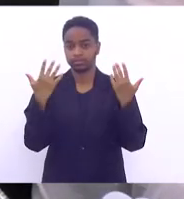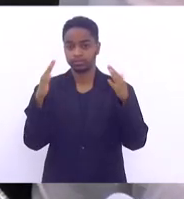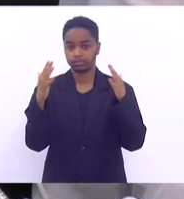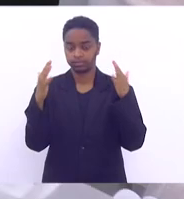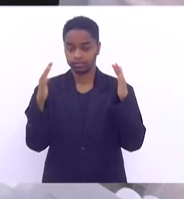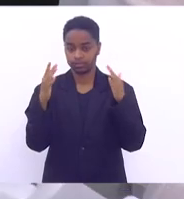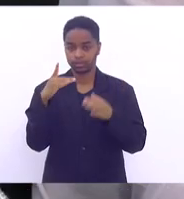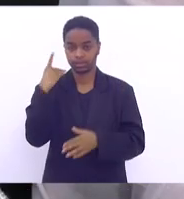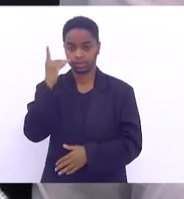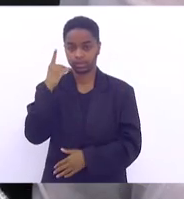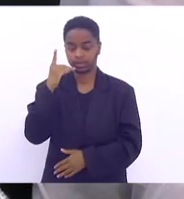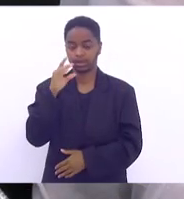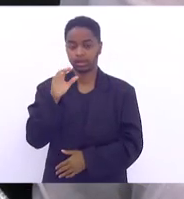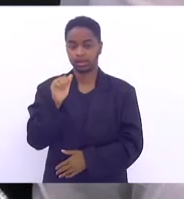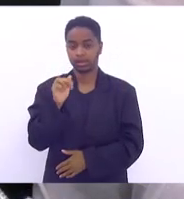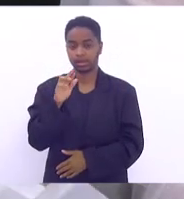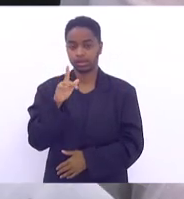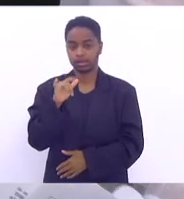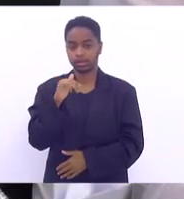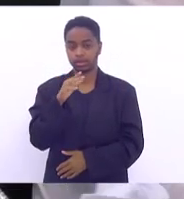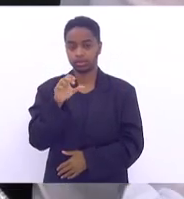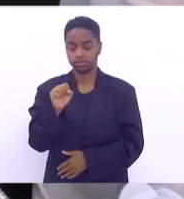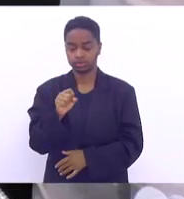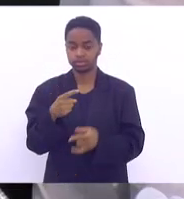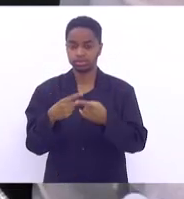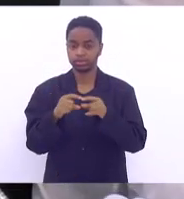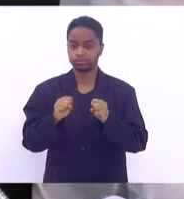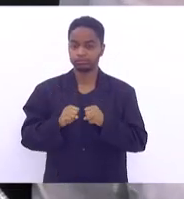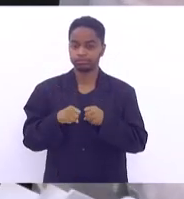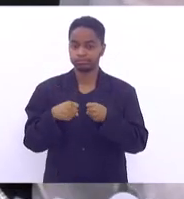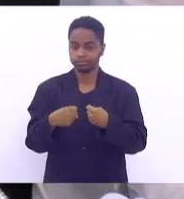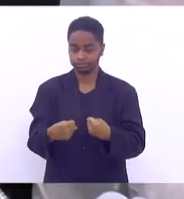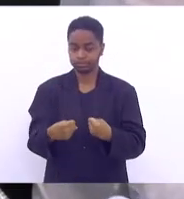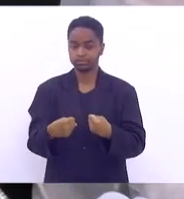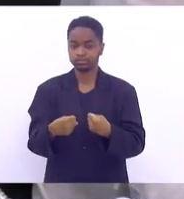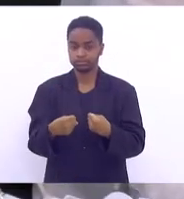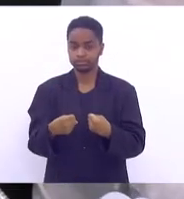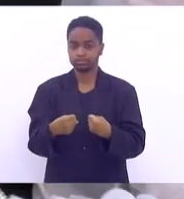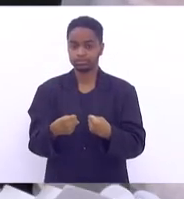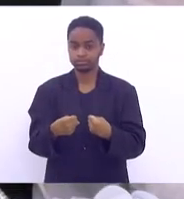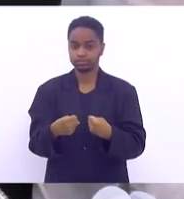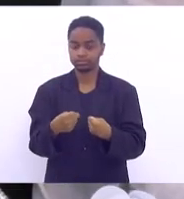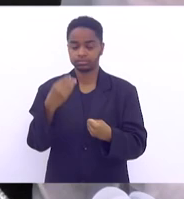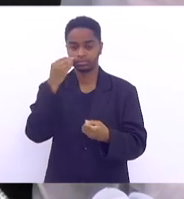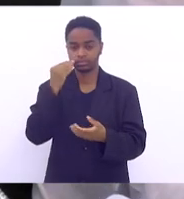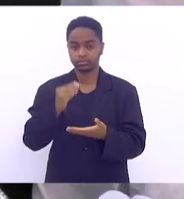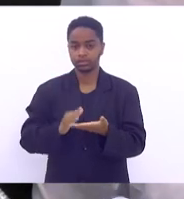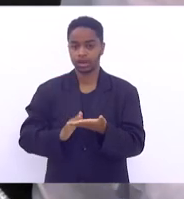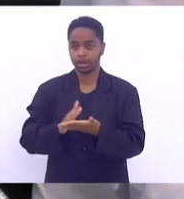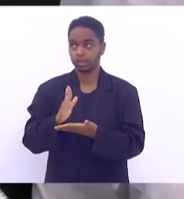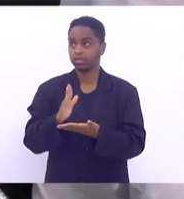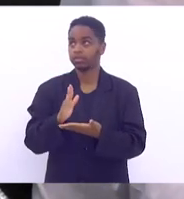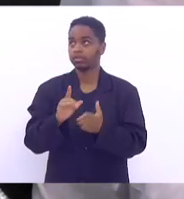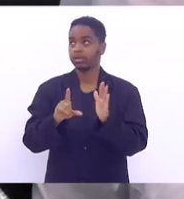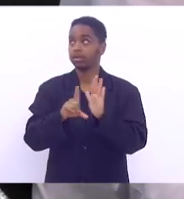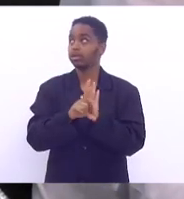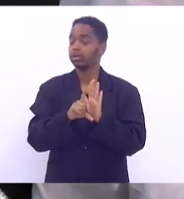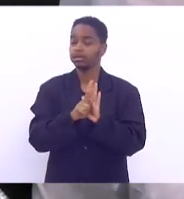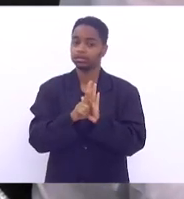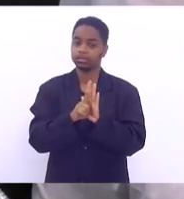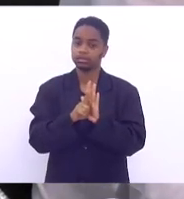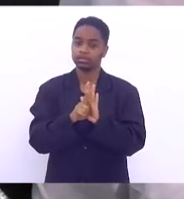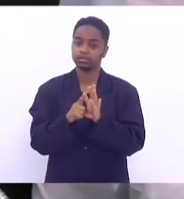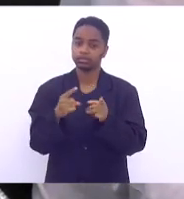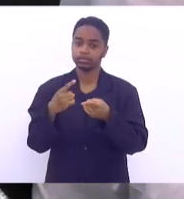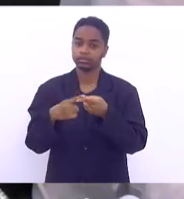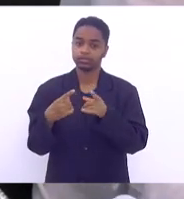o deputado Carlinhos BNH, que muito se esforçou aí pelo empenho na aprovação dessa lei, que vai ser um marco